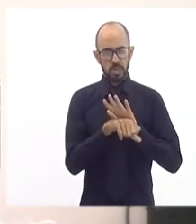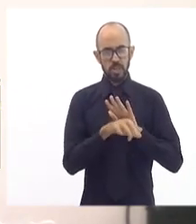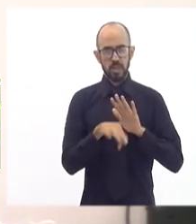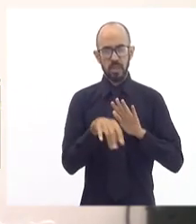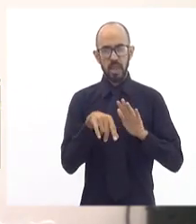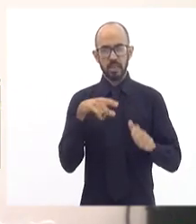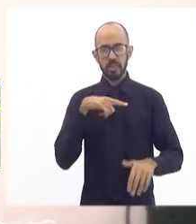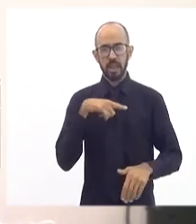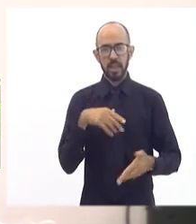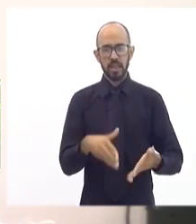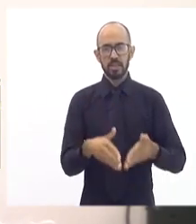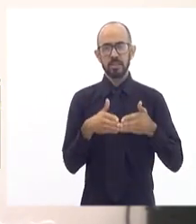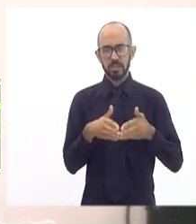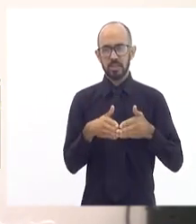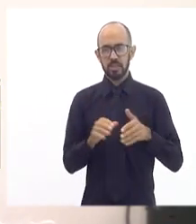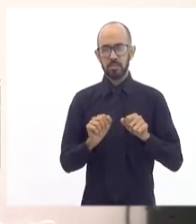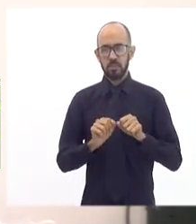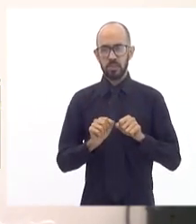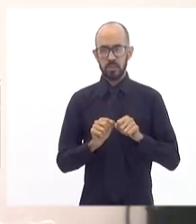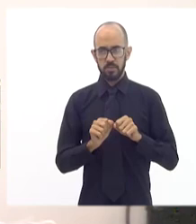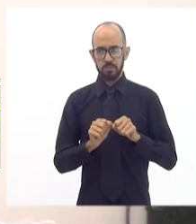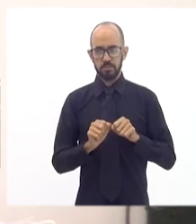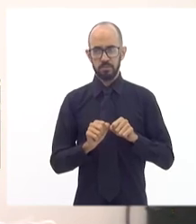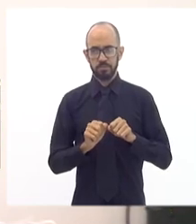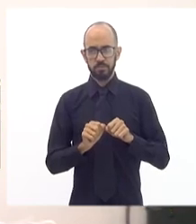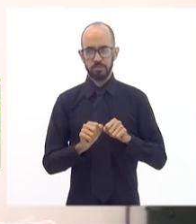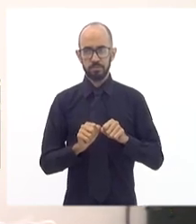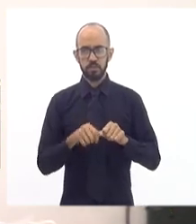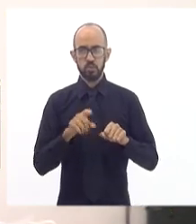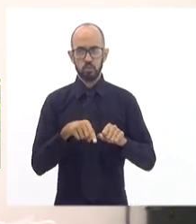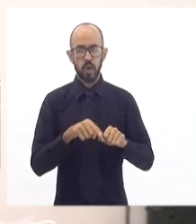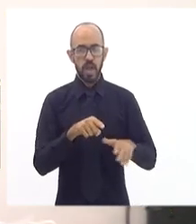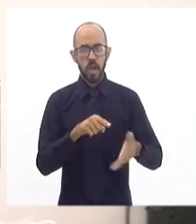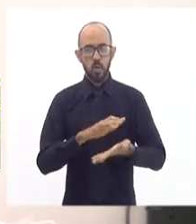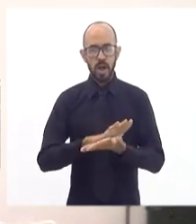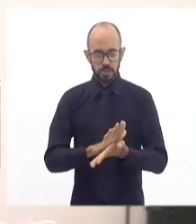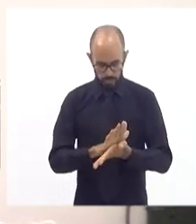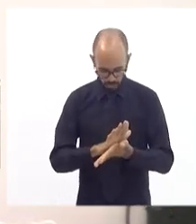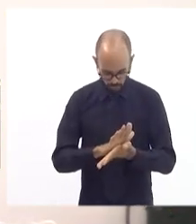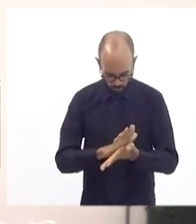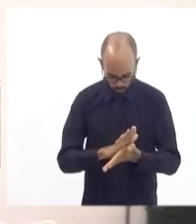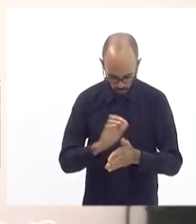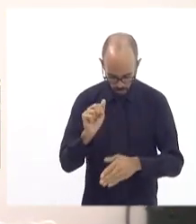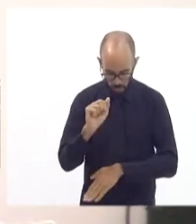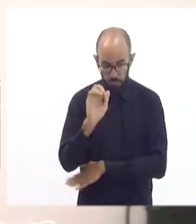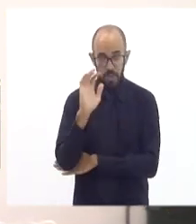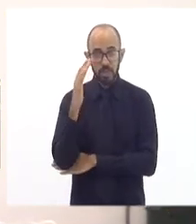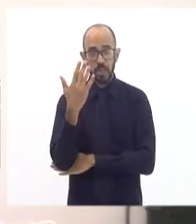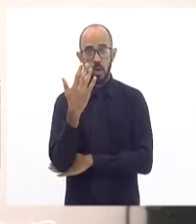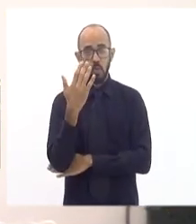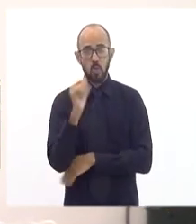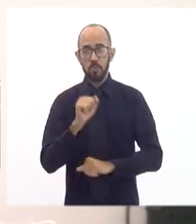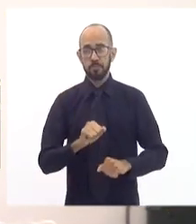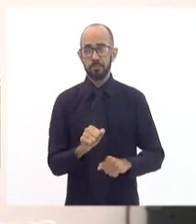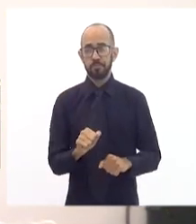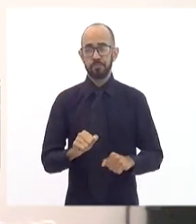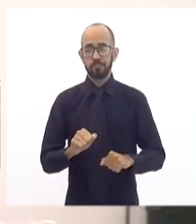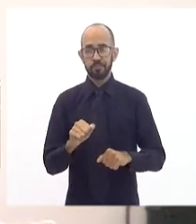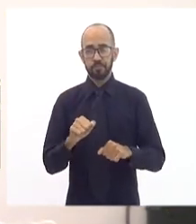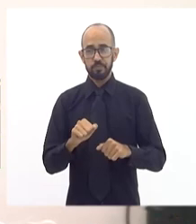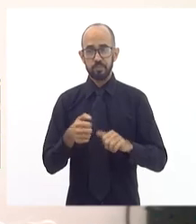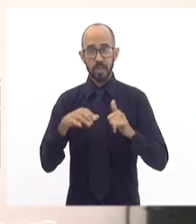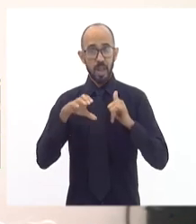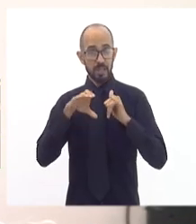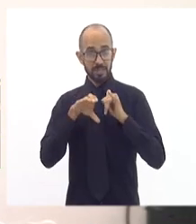licença para cometer esse crime ambiental isso É racismo ambiental quem vai sofrer as consequências e as termelétricas elas